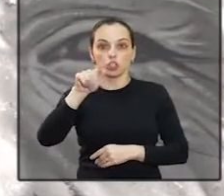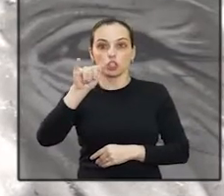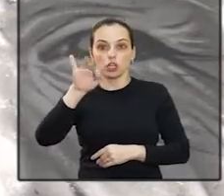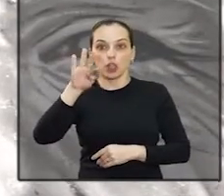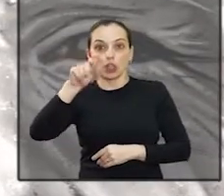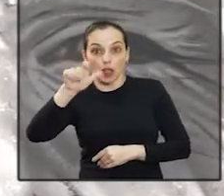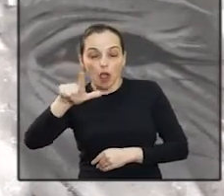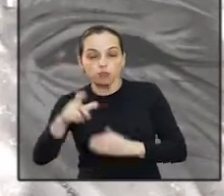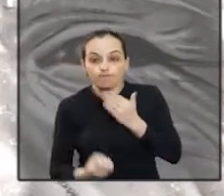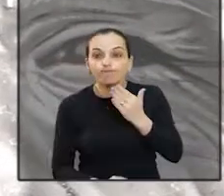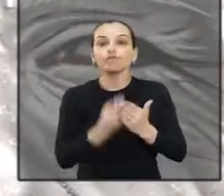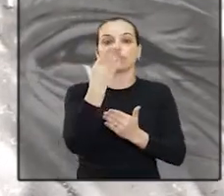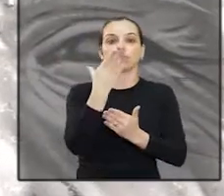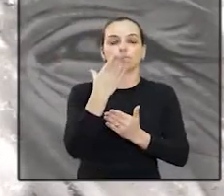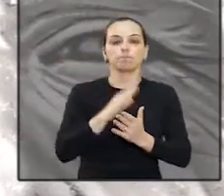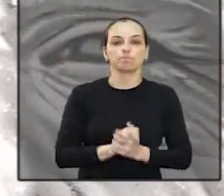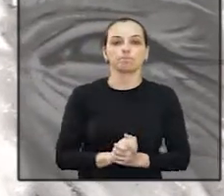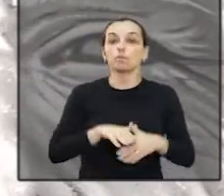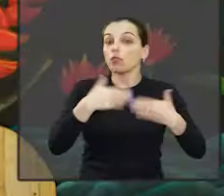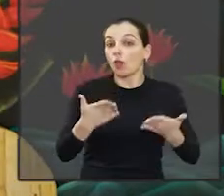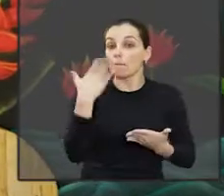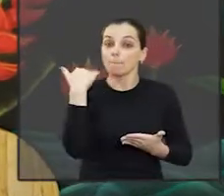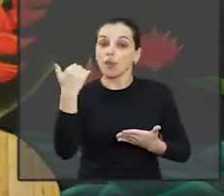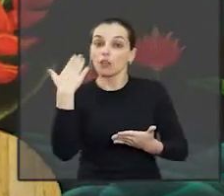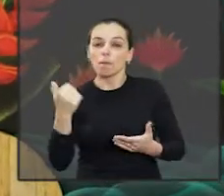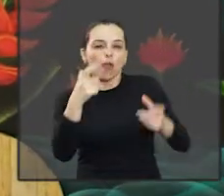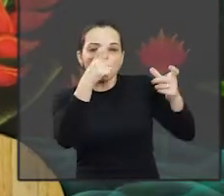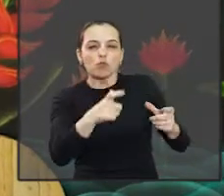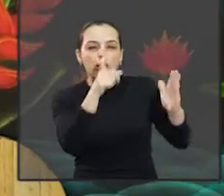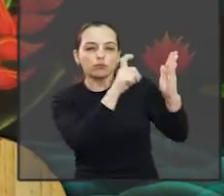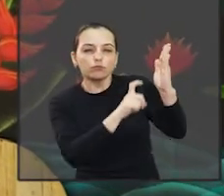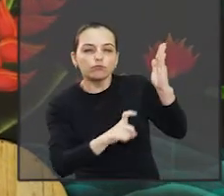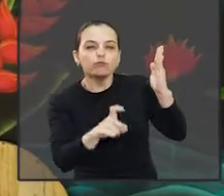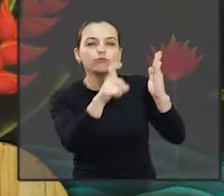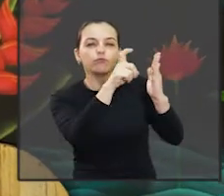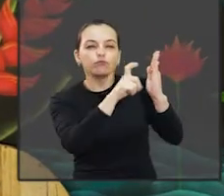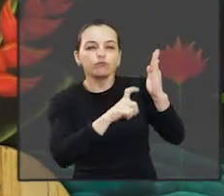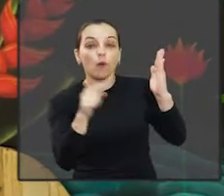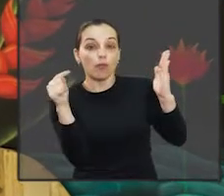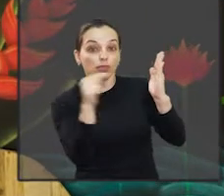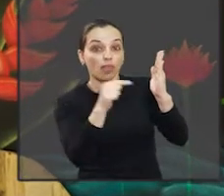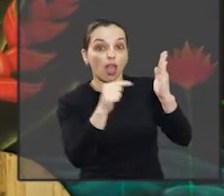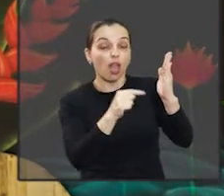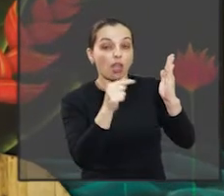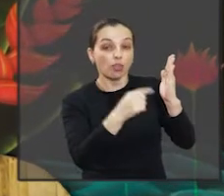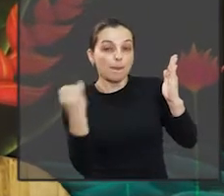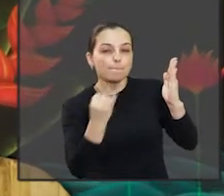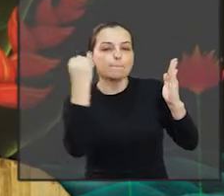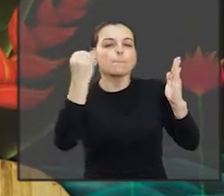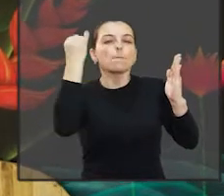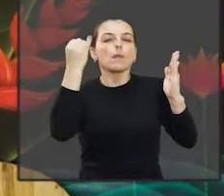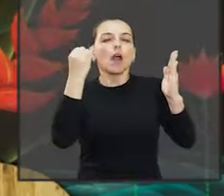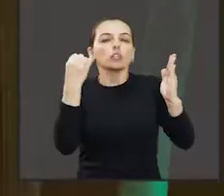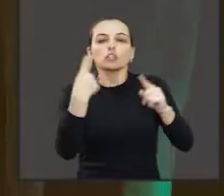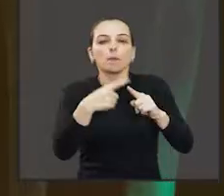convidou para estar voltando lá para pintar esse centro cultural, que foi o Floresta Digital, que é um dos trabalhos que foram mais importantes para mim até hoje,